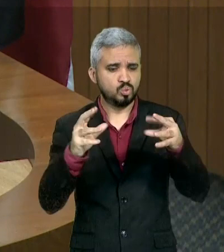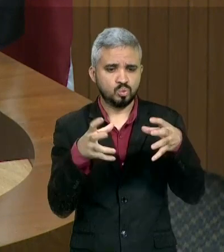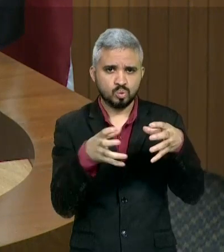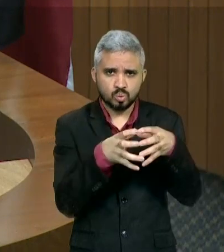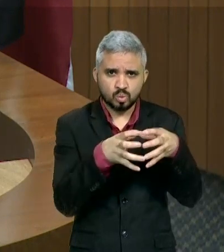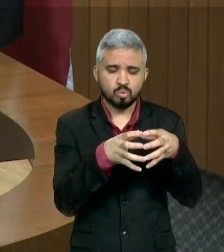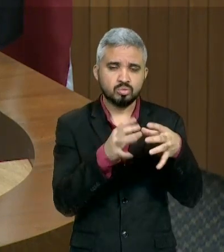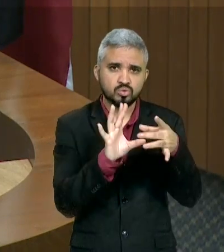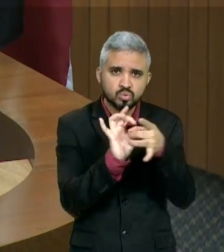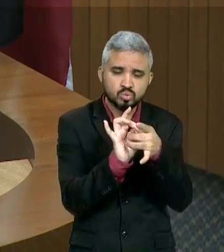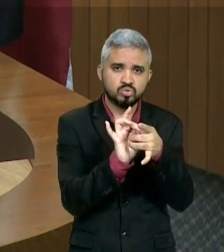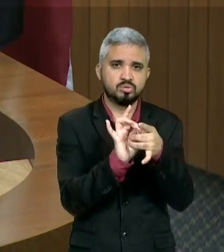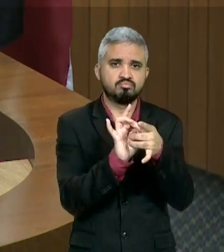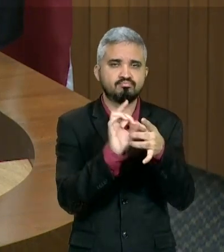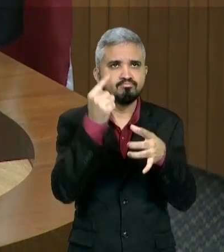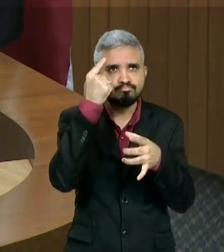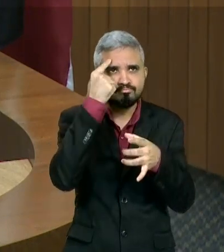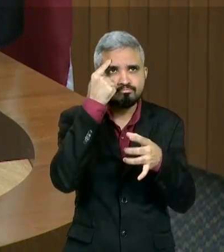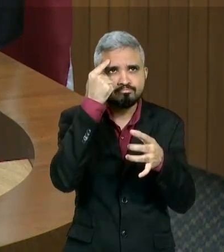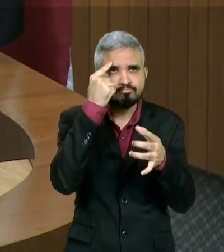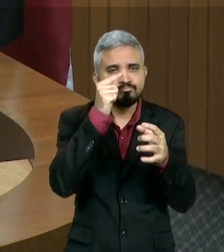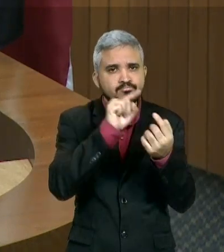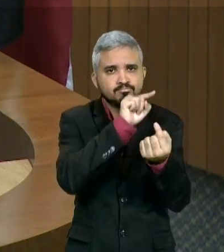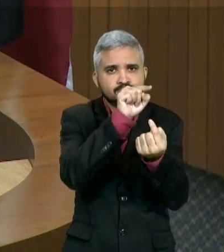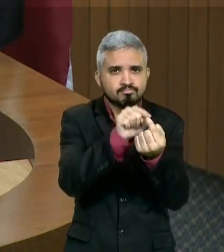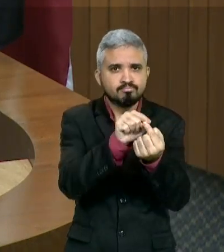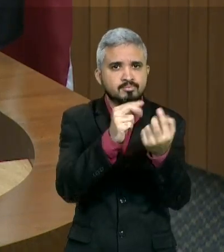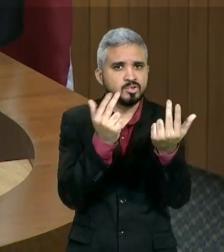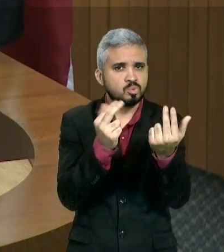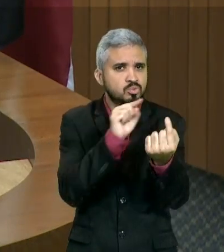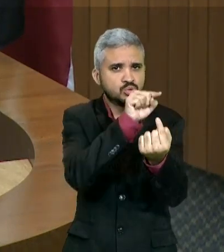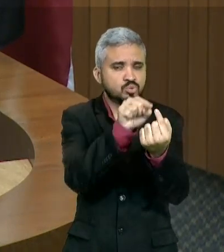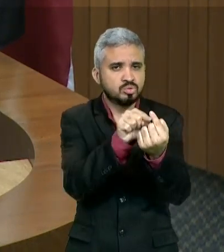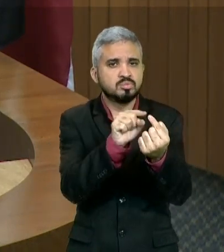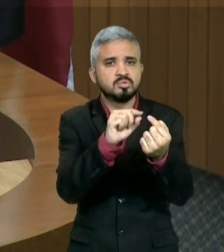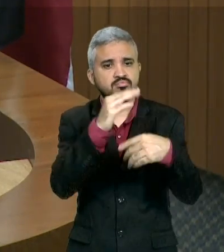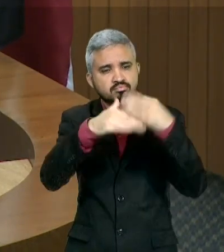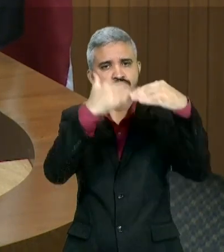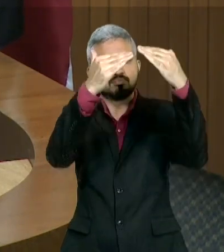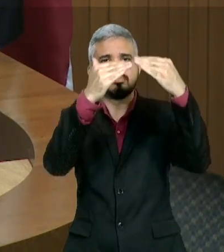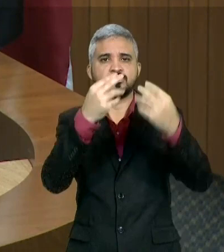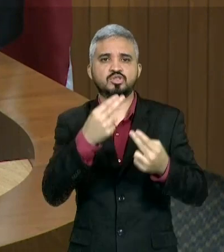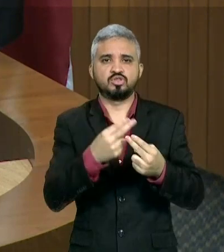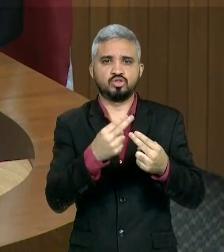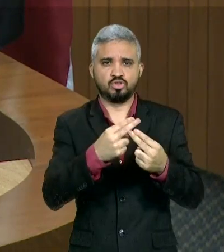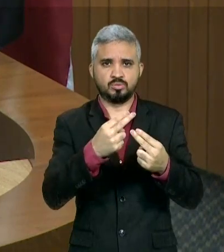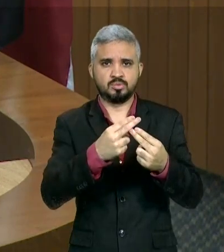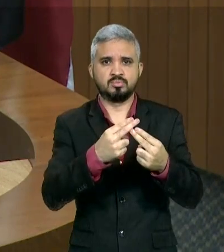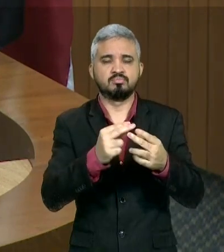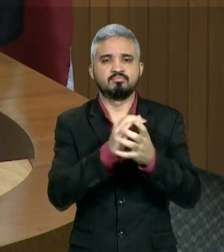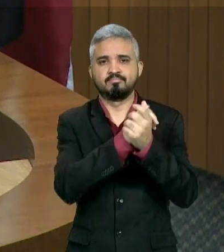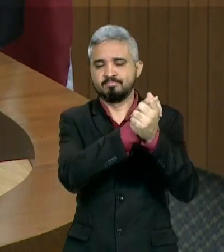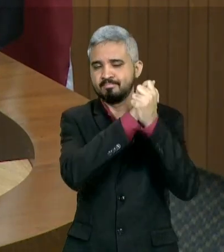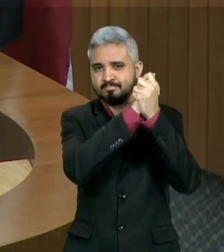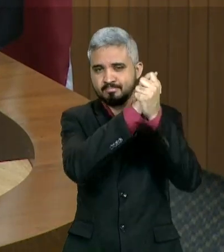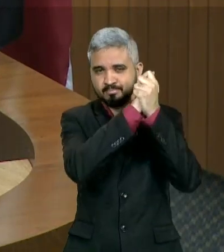está unido e pensando com o mesmo propósito. Melhores dias para a nossa Timon. E eu quero parabenizar